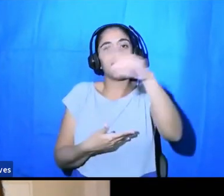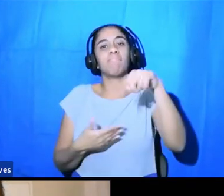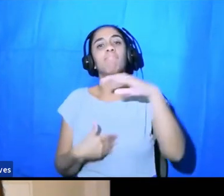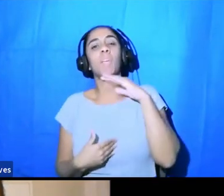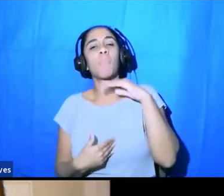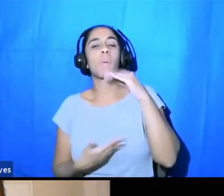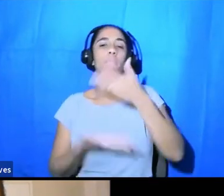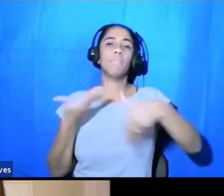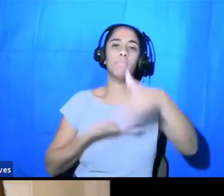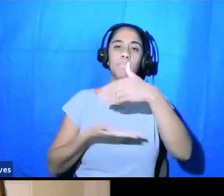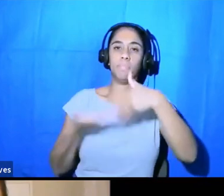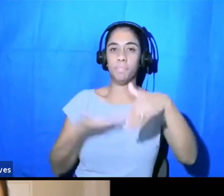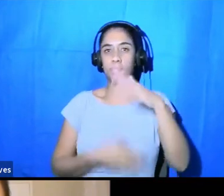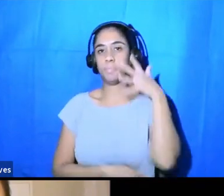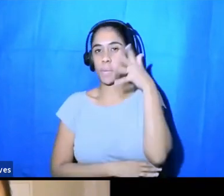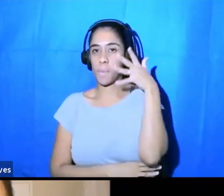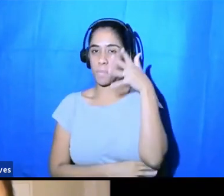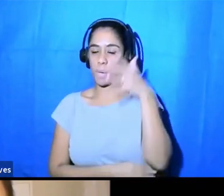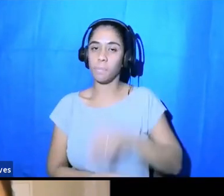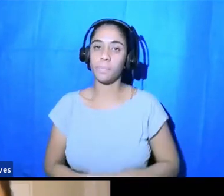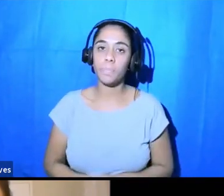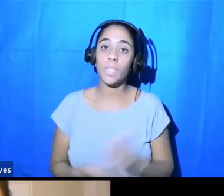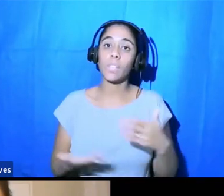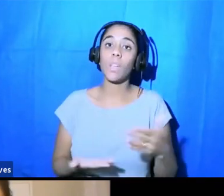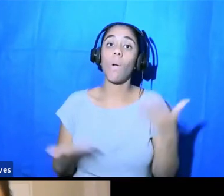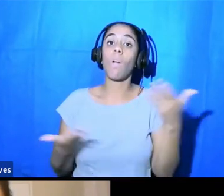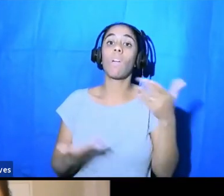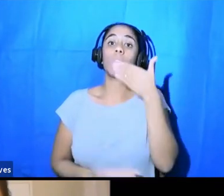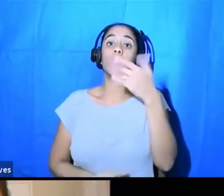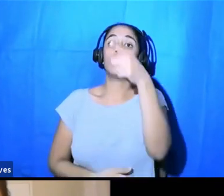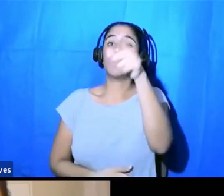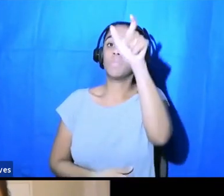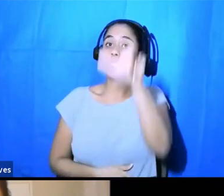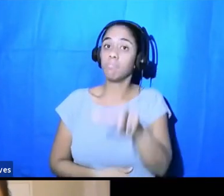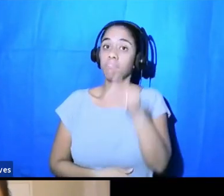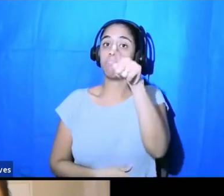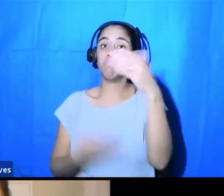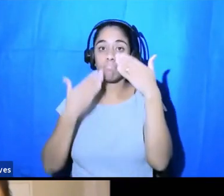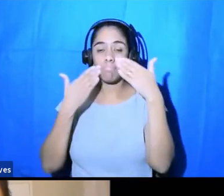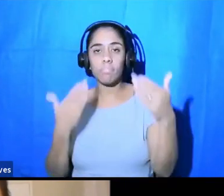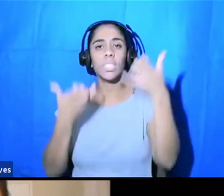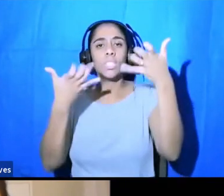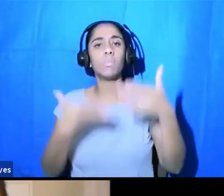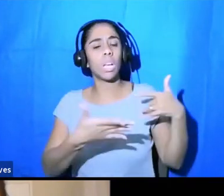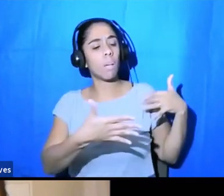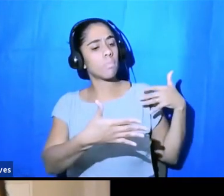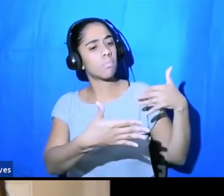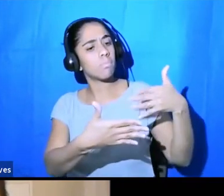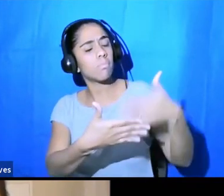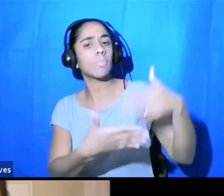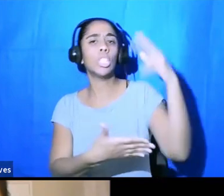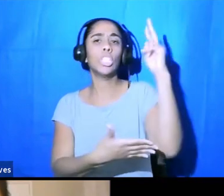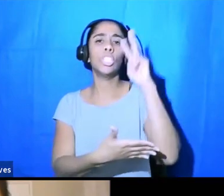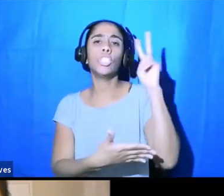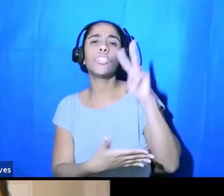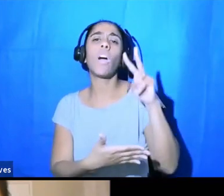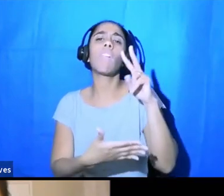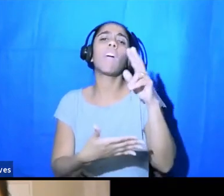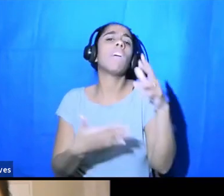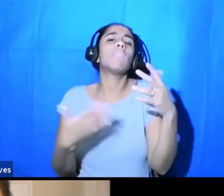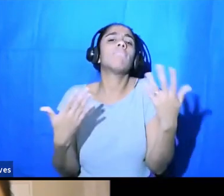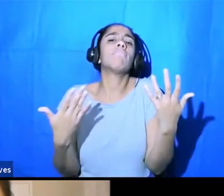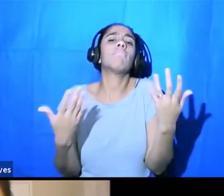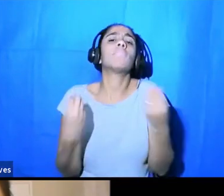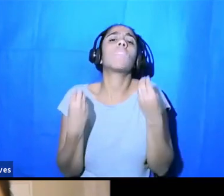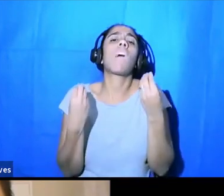de fato, já começar, então, pedindo para que a senhora se apresente, conte um pouquinho da sua trajetória, da sua história, de como a senhora chegou, então,